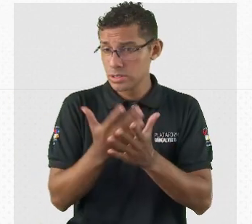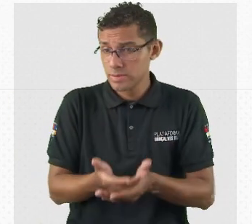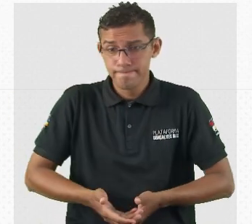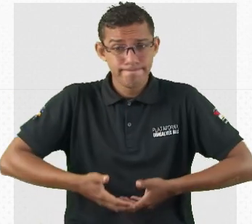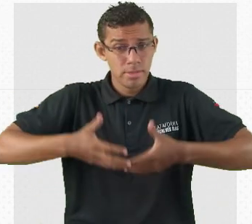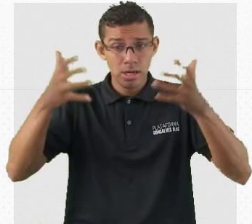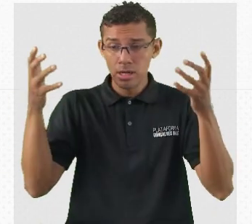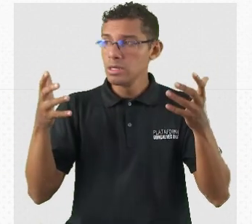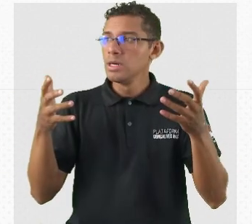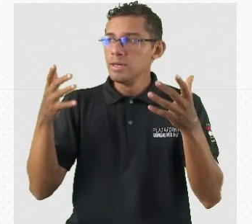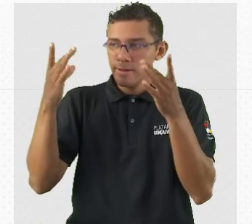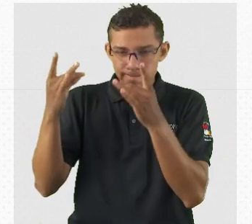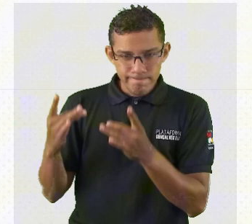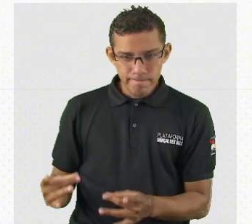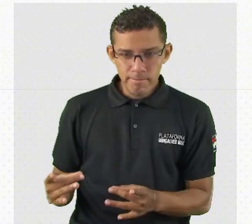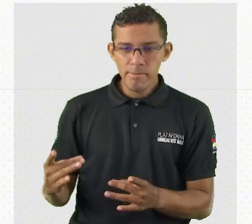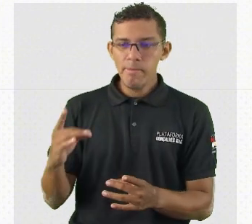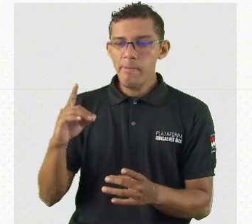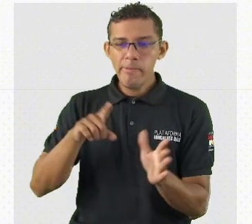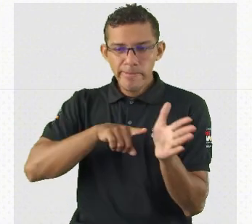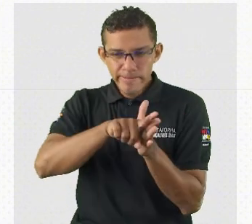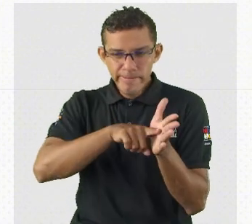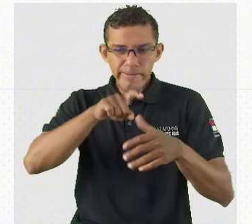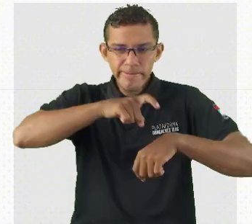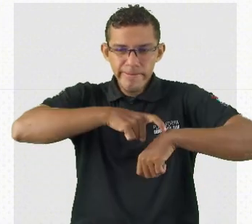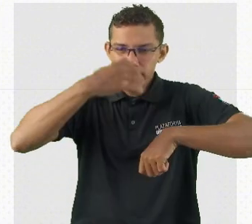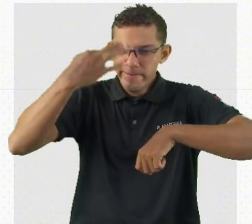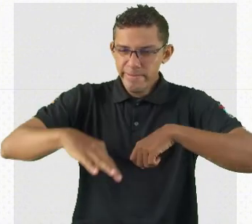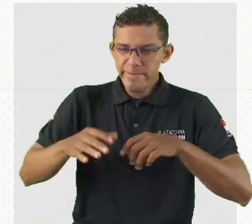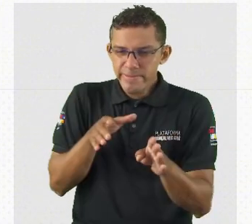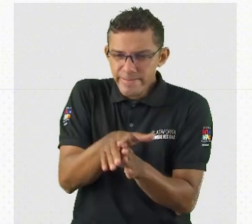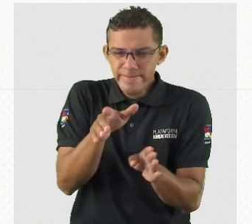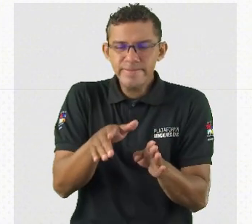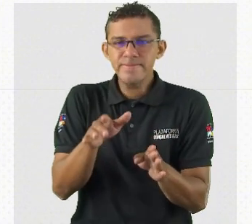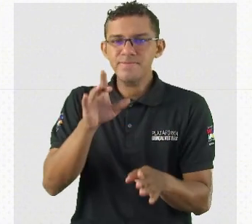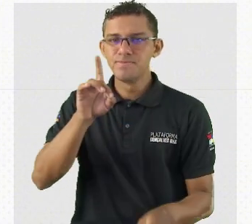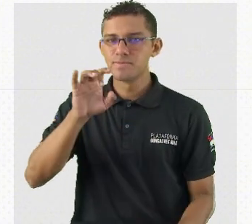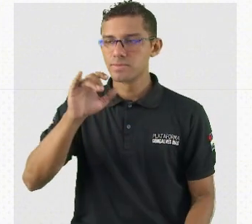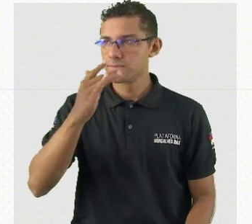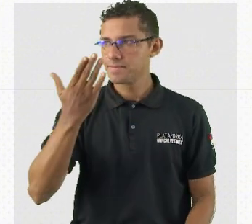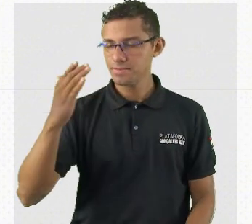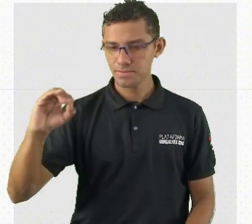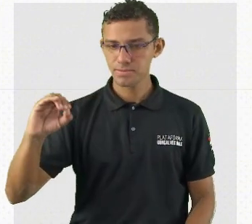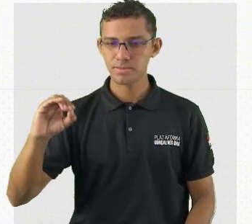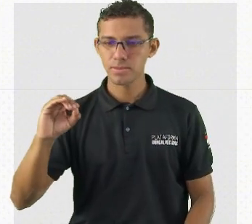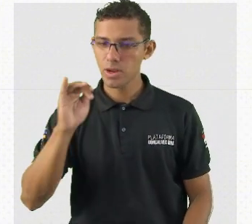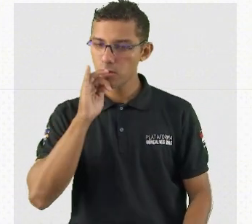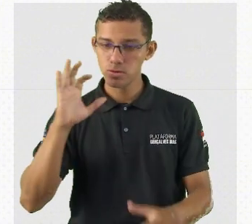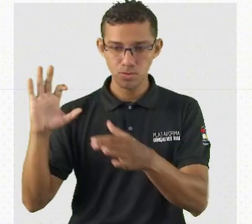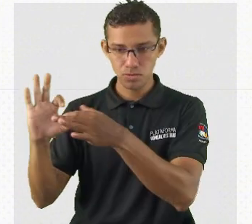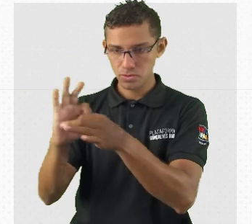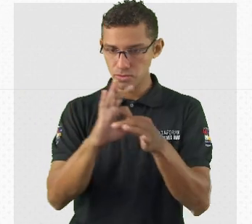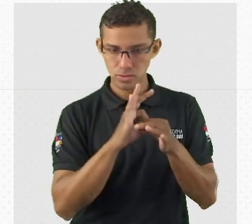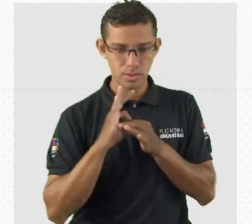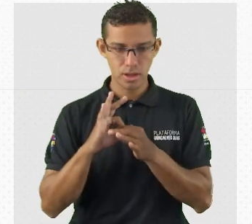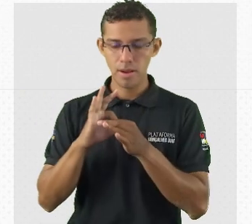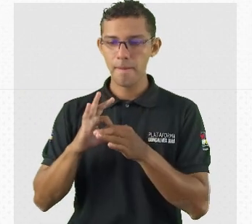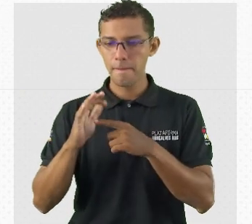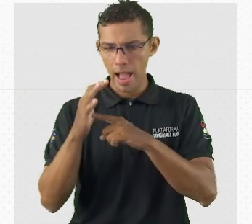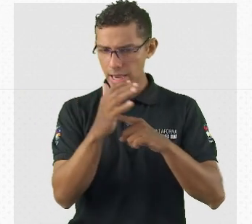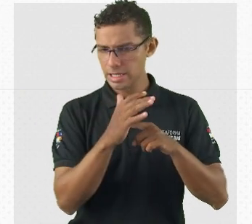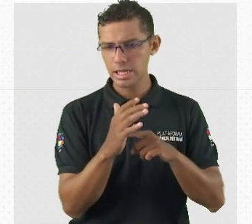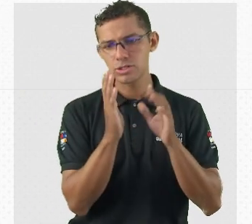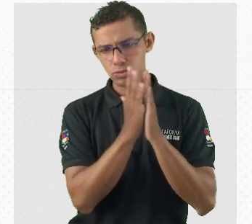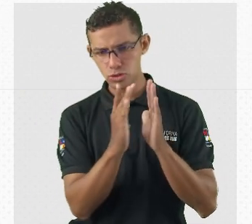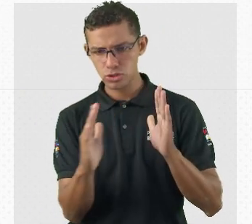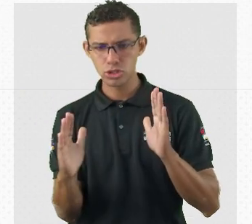automatizada e personalizada, dados em tempo real orientam decisões, a conectividade entre máquinas e